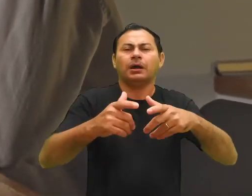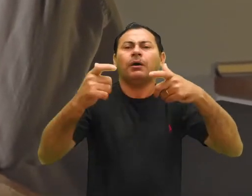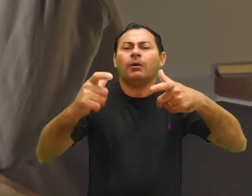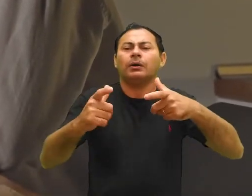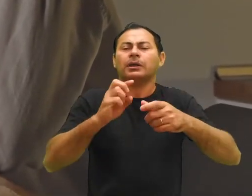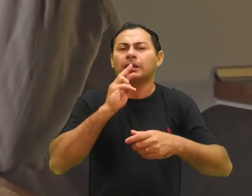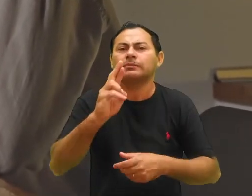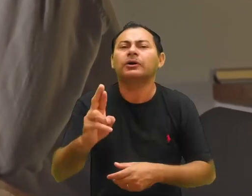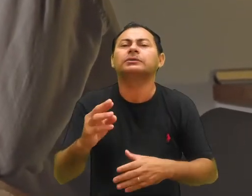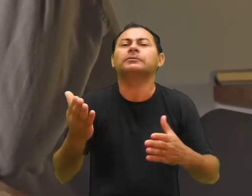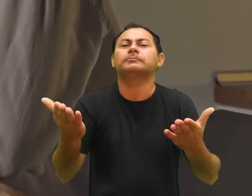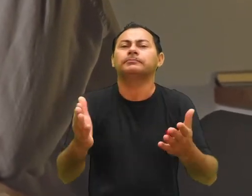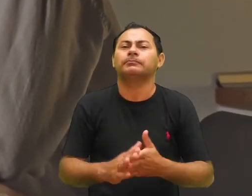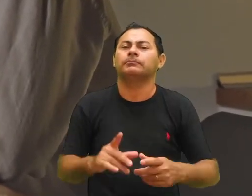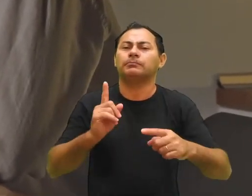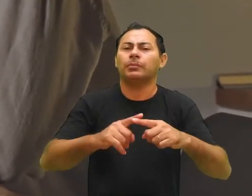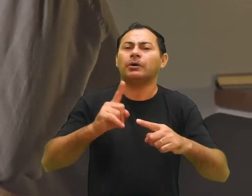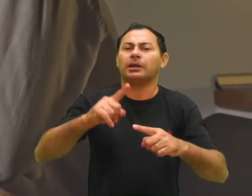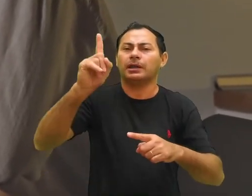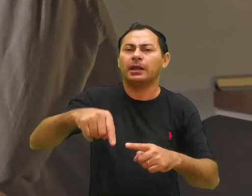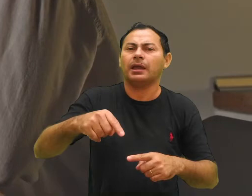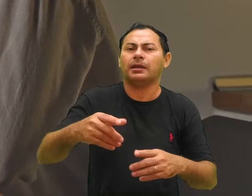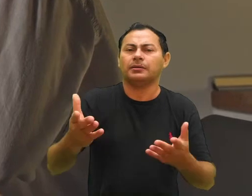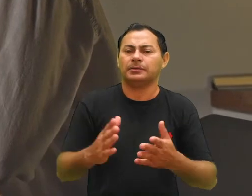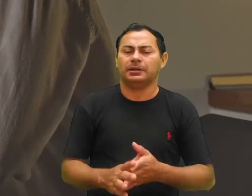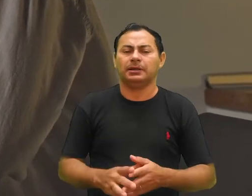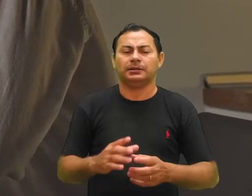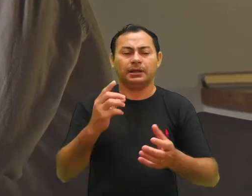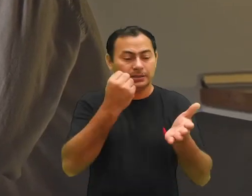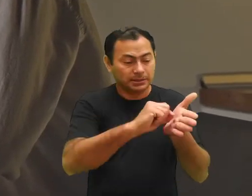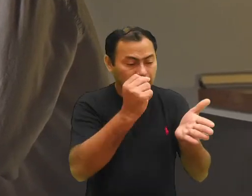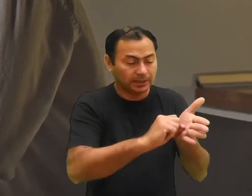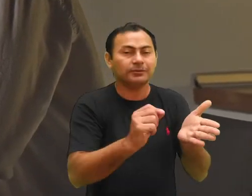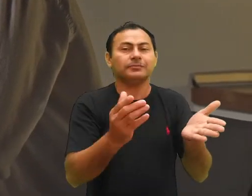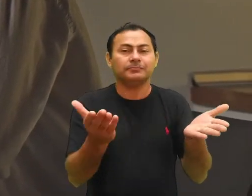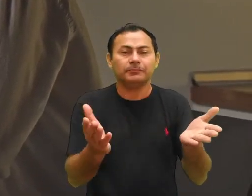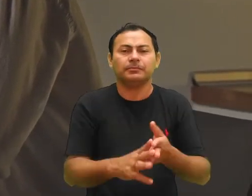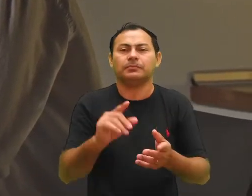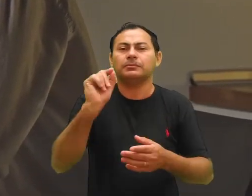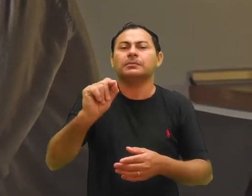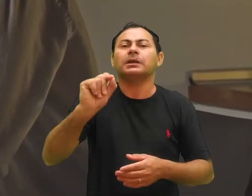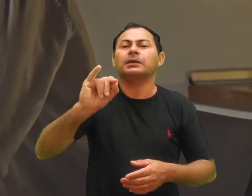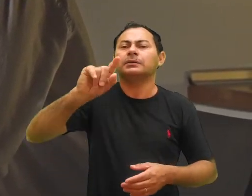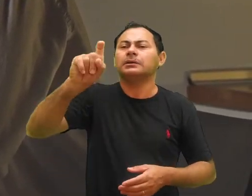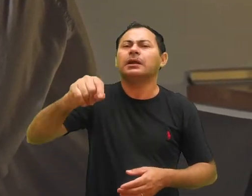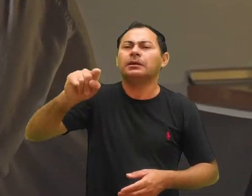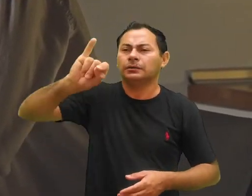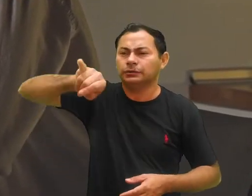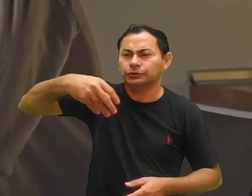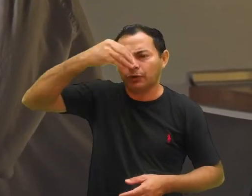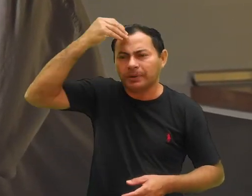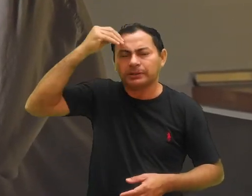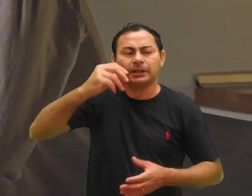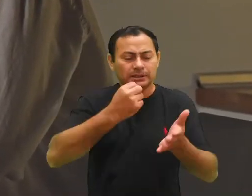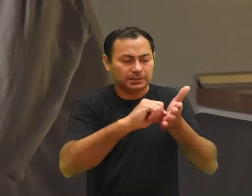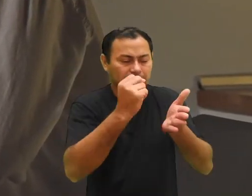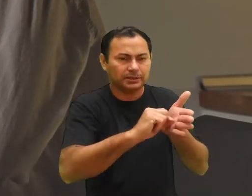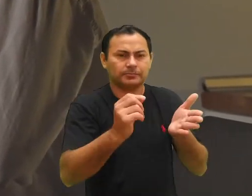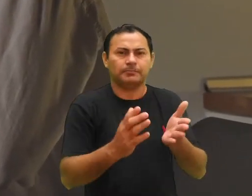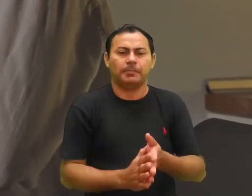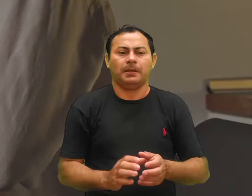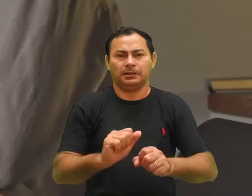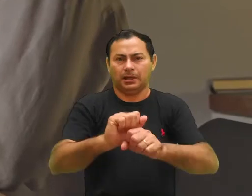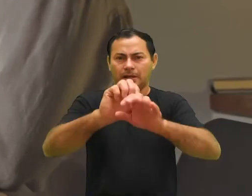construída? Onde está a resposta? Por que será? Está escrito. Quem era João Batista?